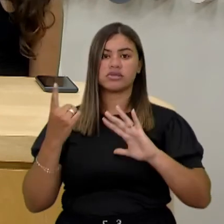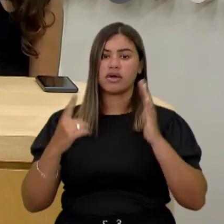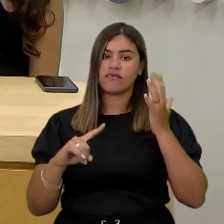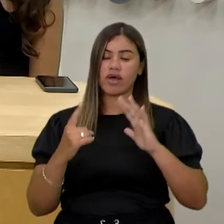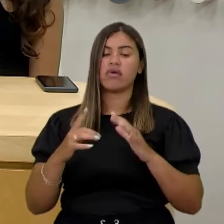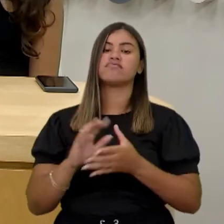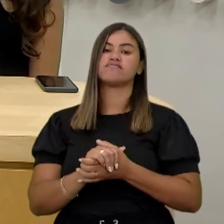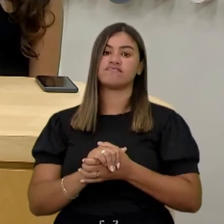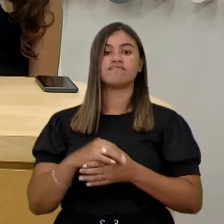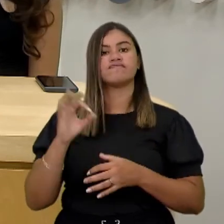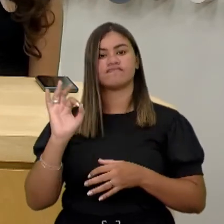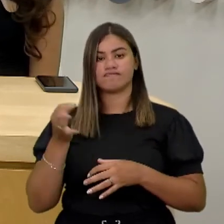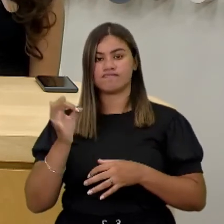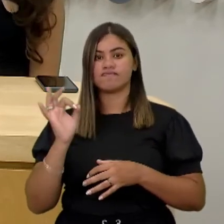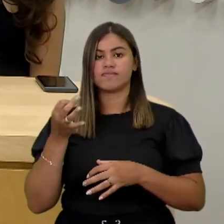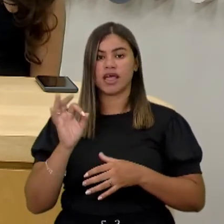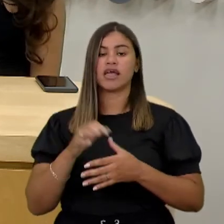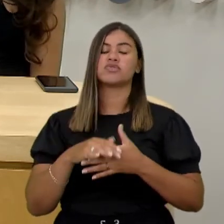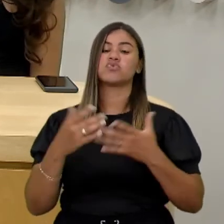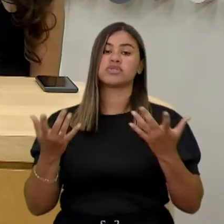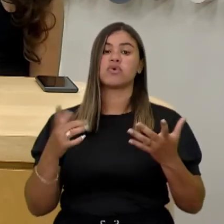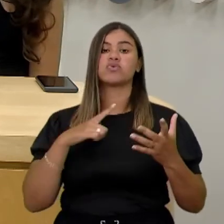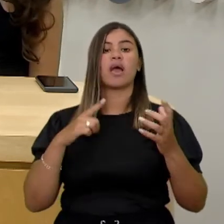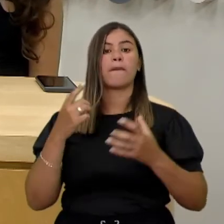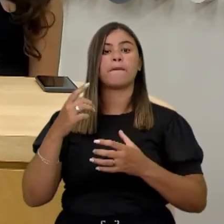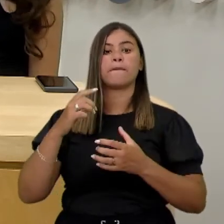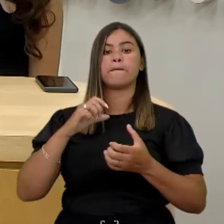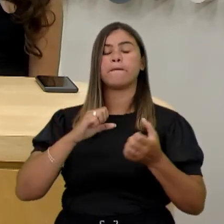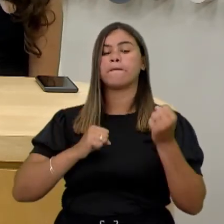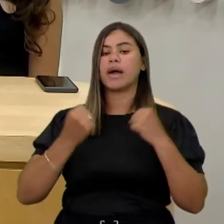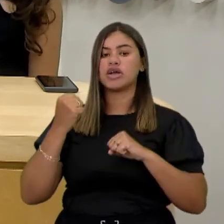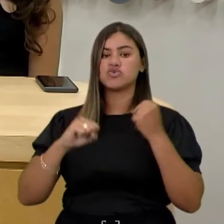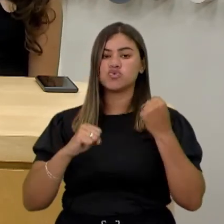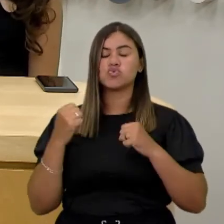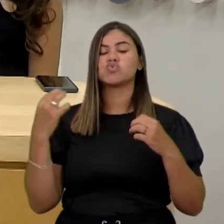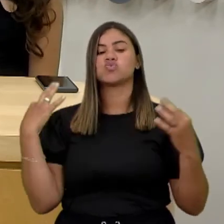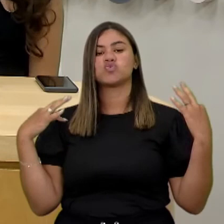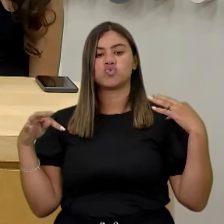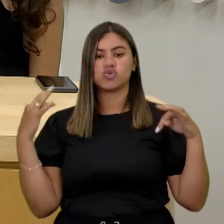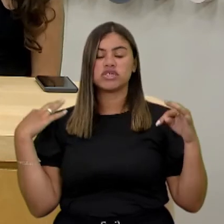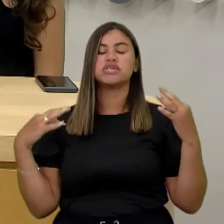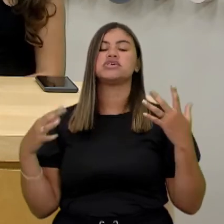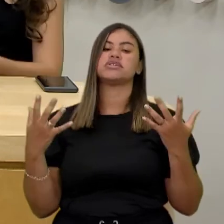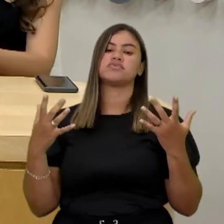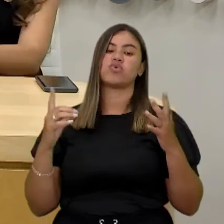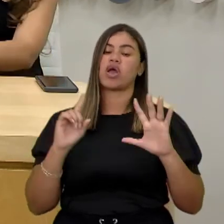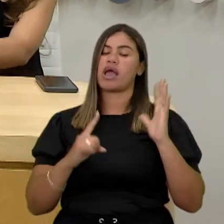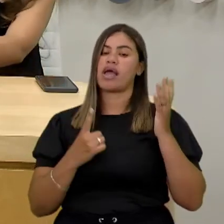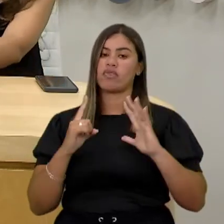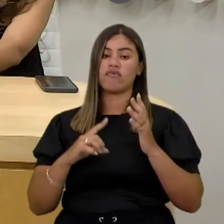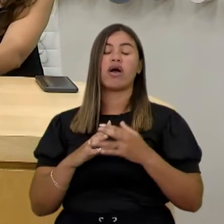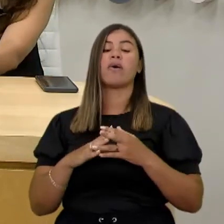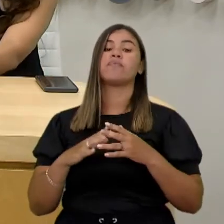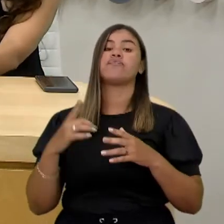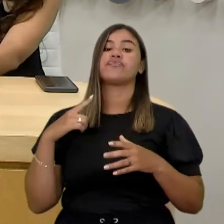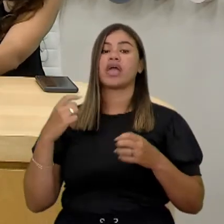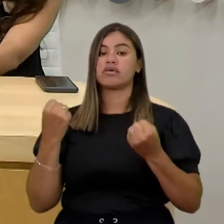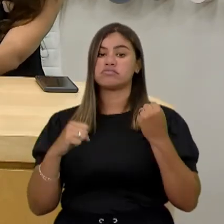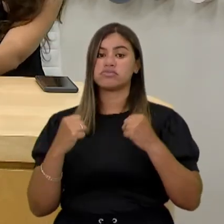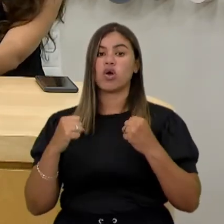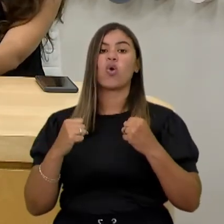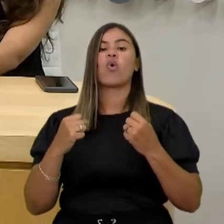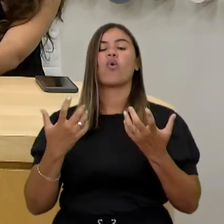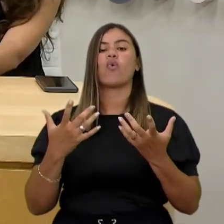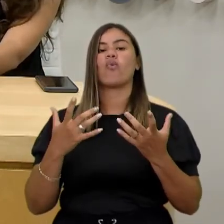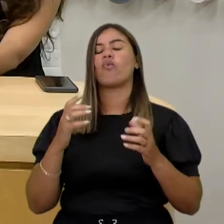Exatamente. Então existe uma empresa, uma indústria de turismo, uma indústria do carnaval, existe uma indústria do futebol, então existem